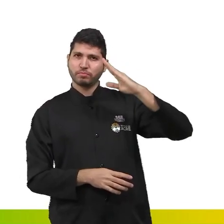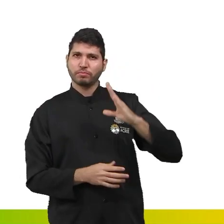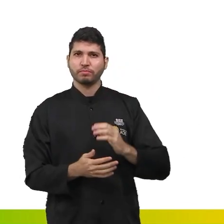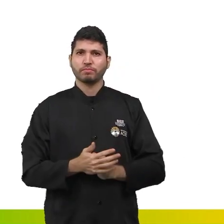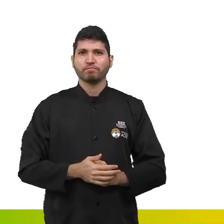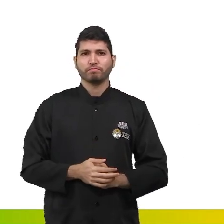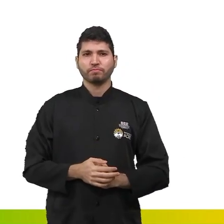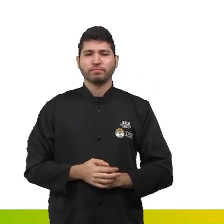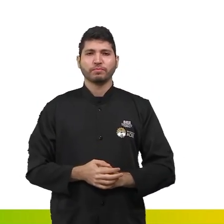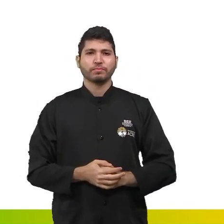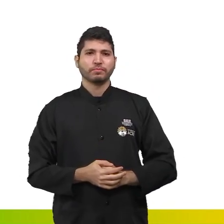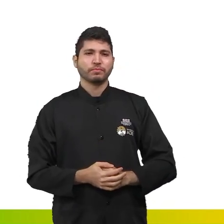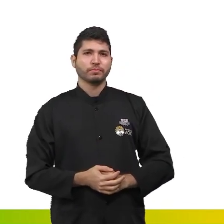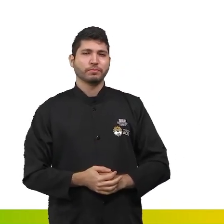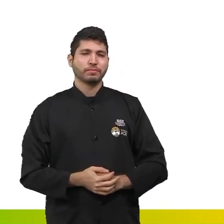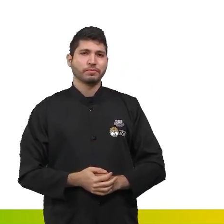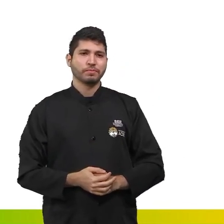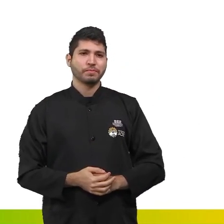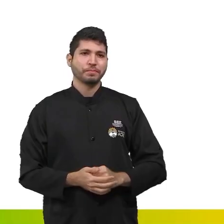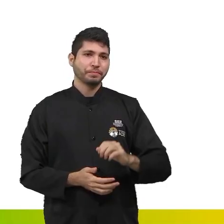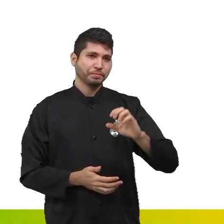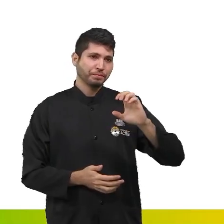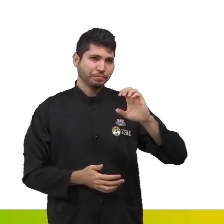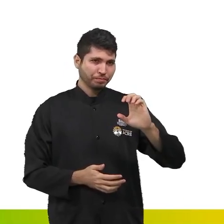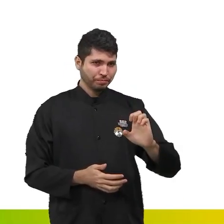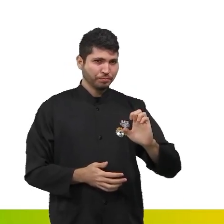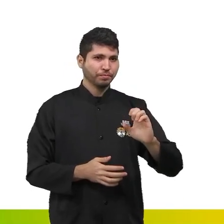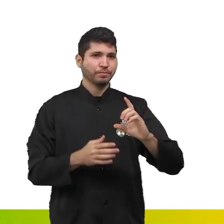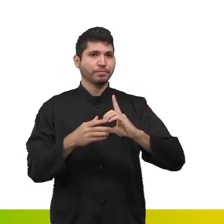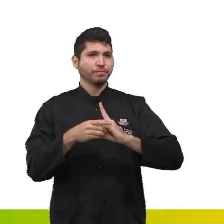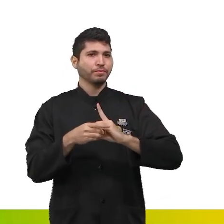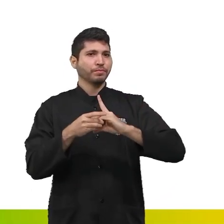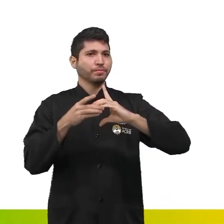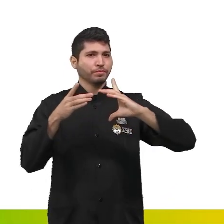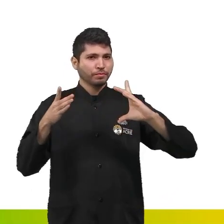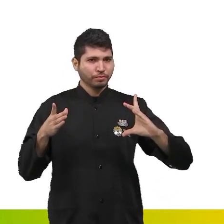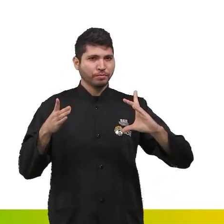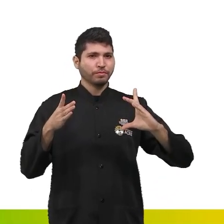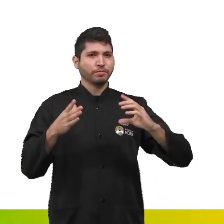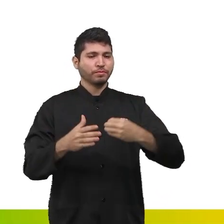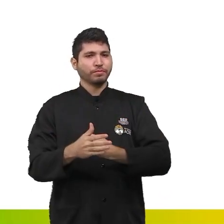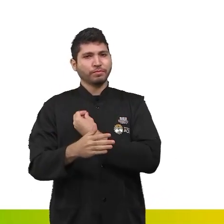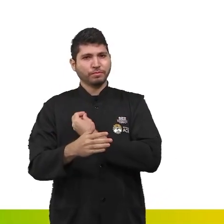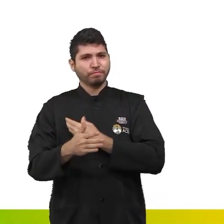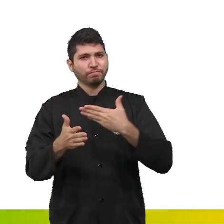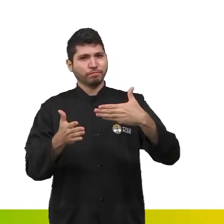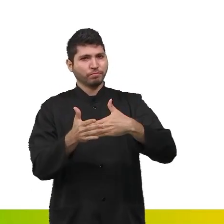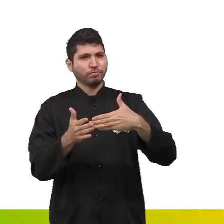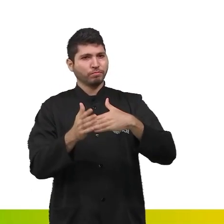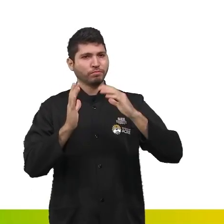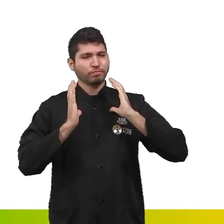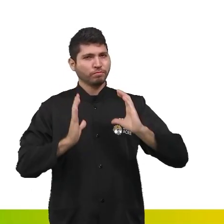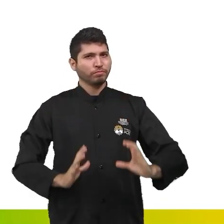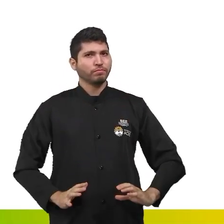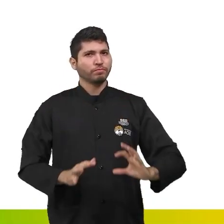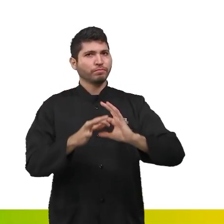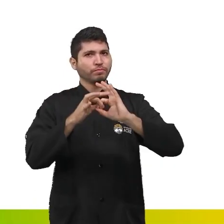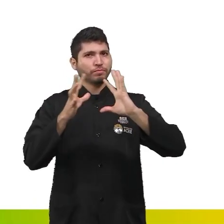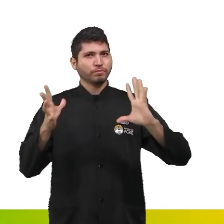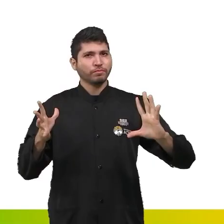com participação limitada aos cidadãos livres. Qual é a alternativa correta,